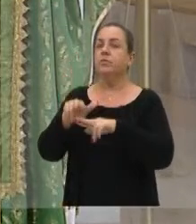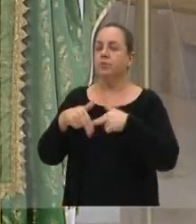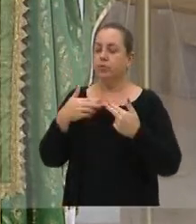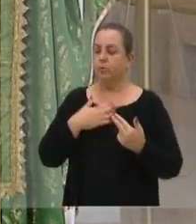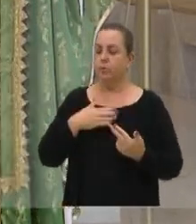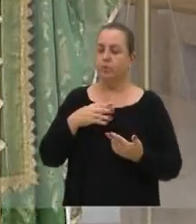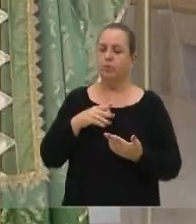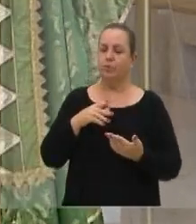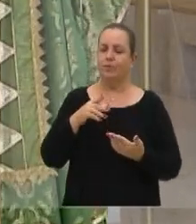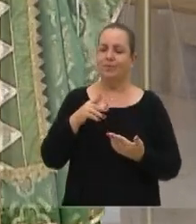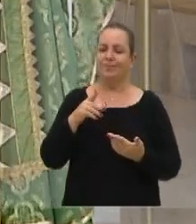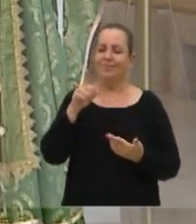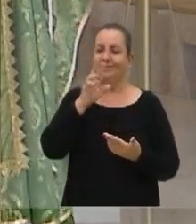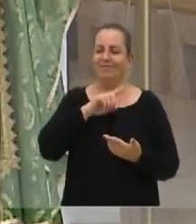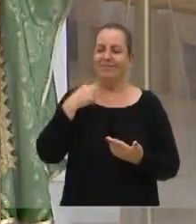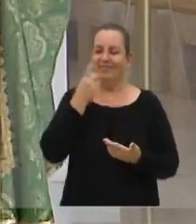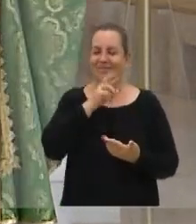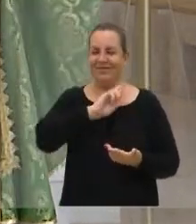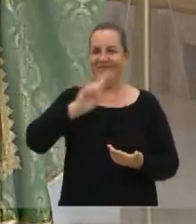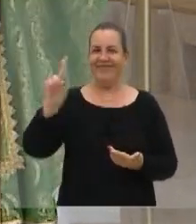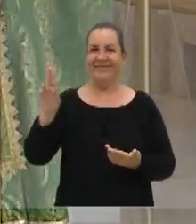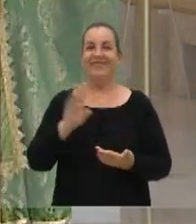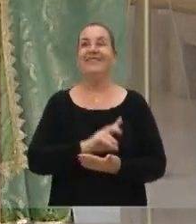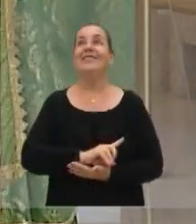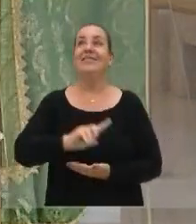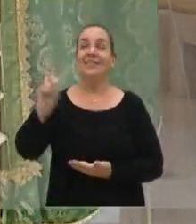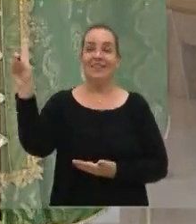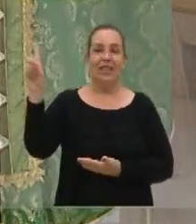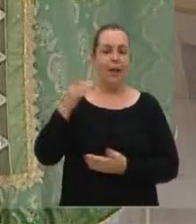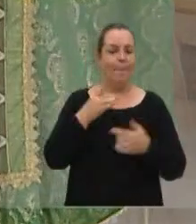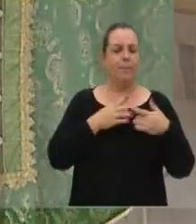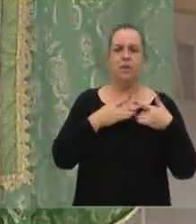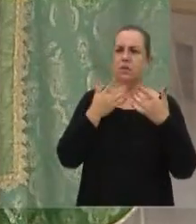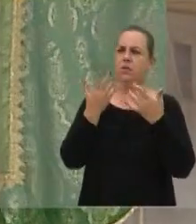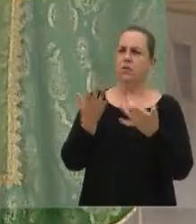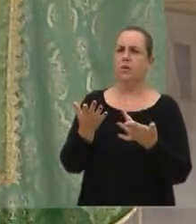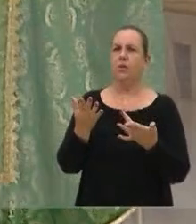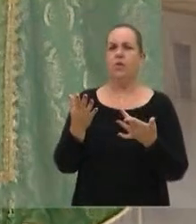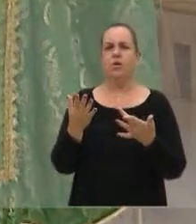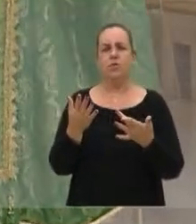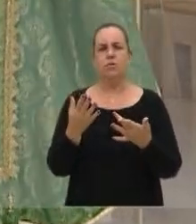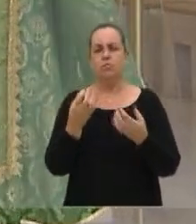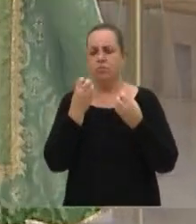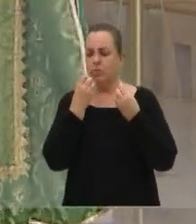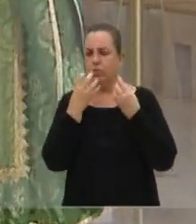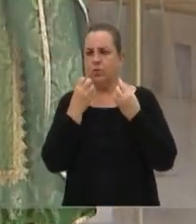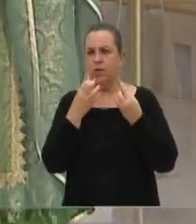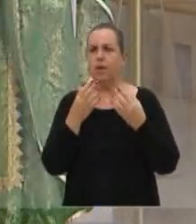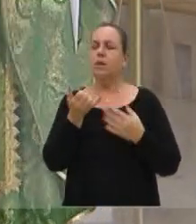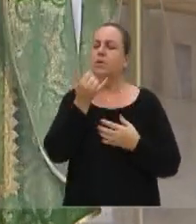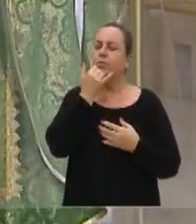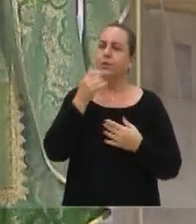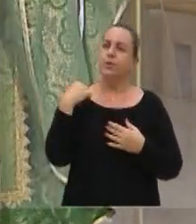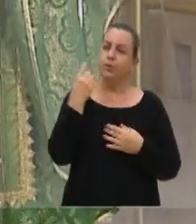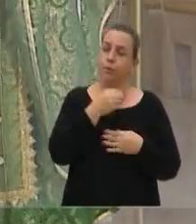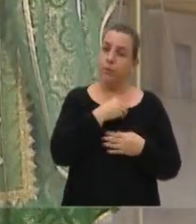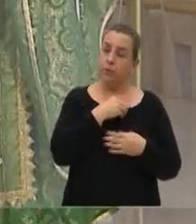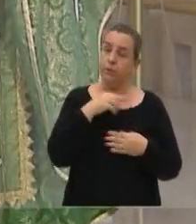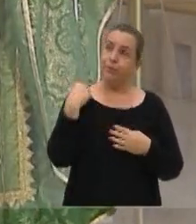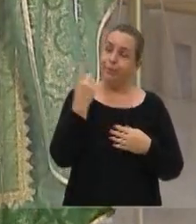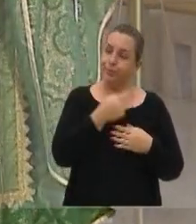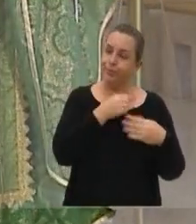a Deus, nosso Senhor. Deus, cheio de misericórdia e compaixão, perdoe os